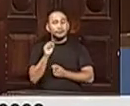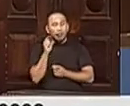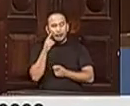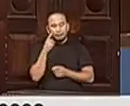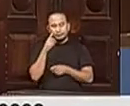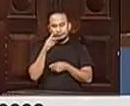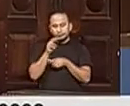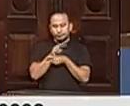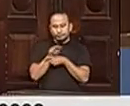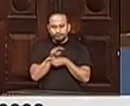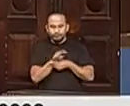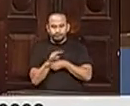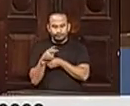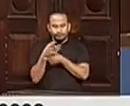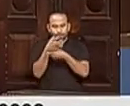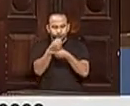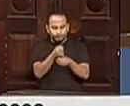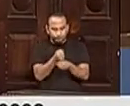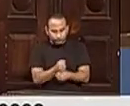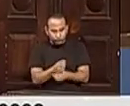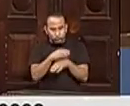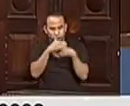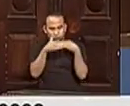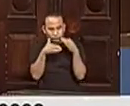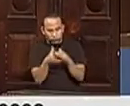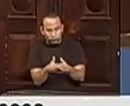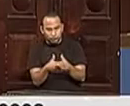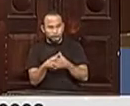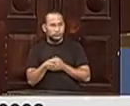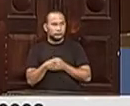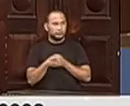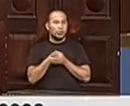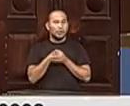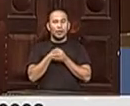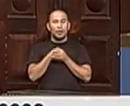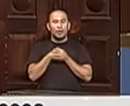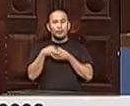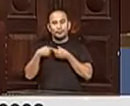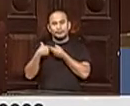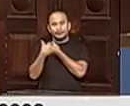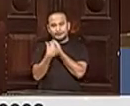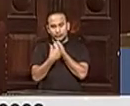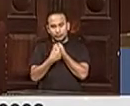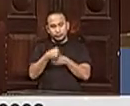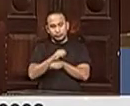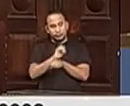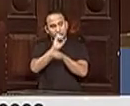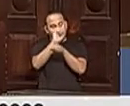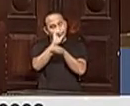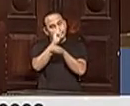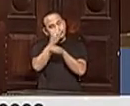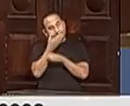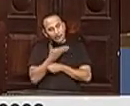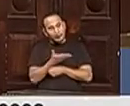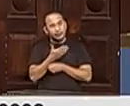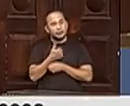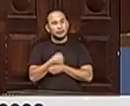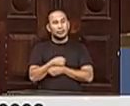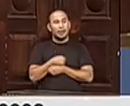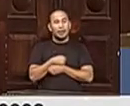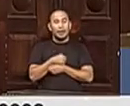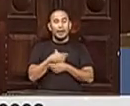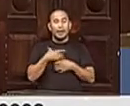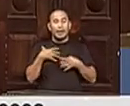as contas de todos os municípios e o Estado, pois bem, este